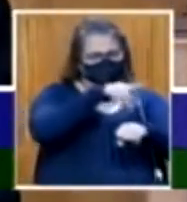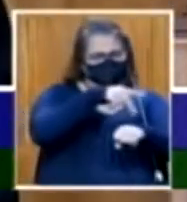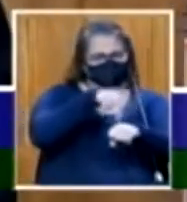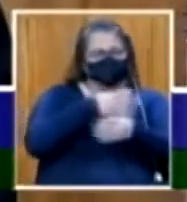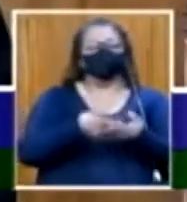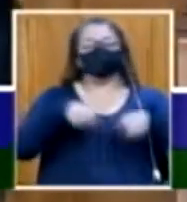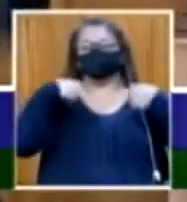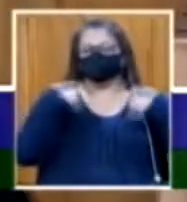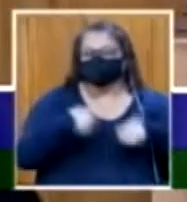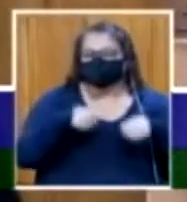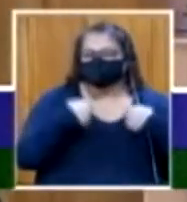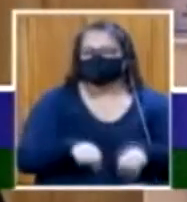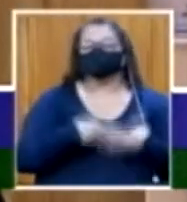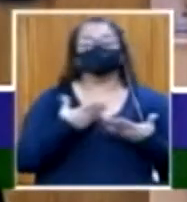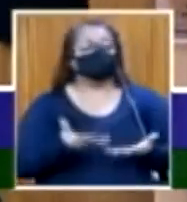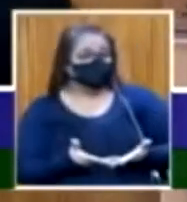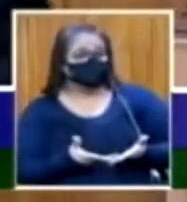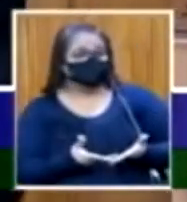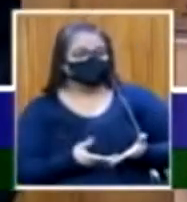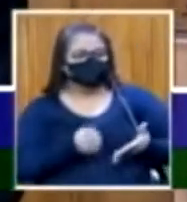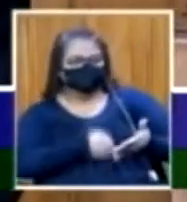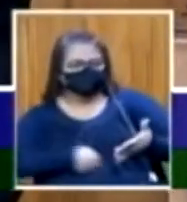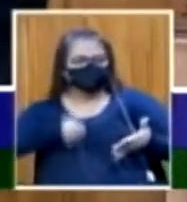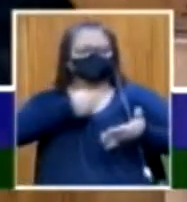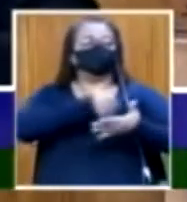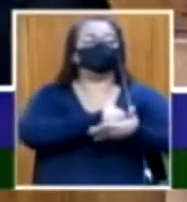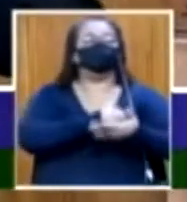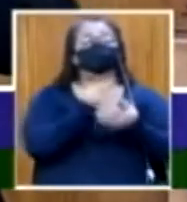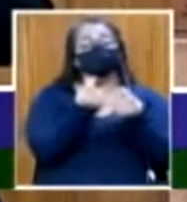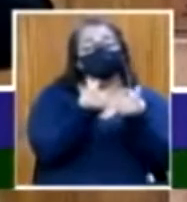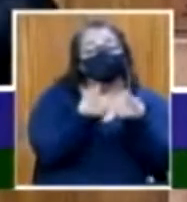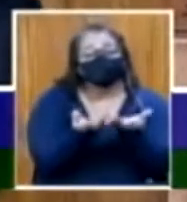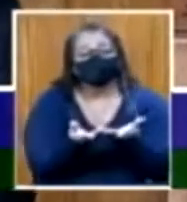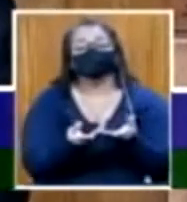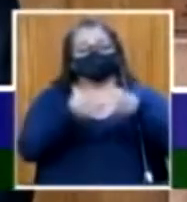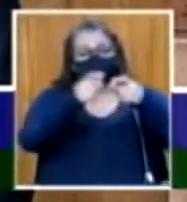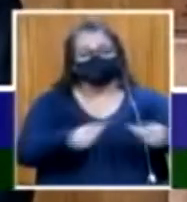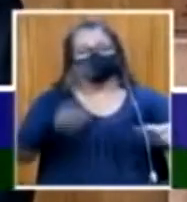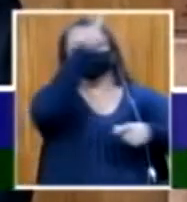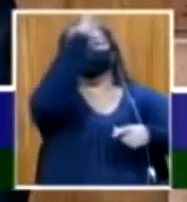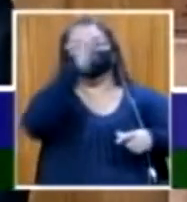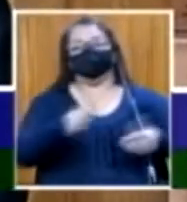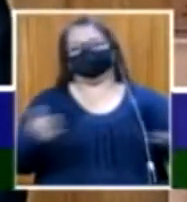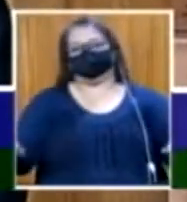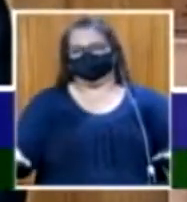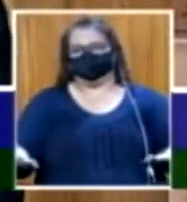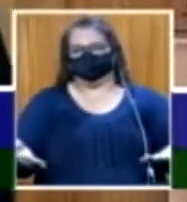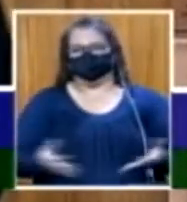uma necessidade de investimento para expansão do país.